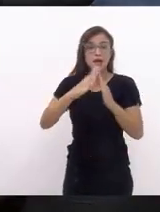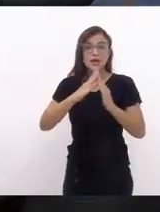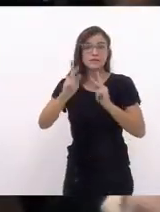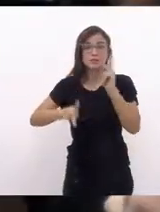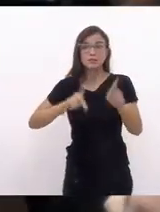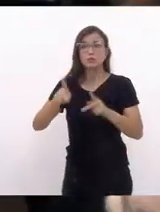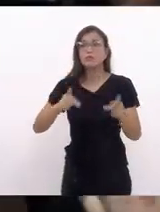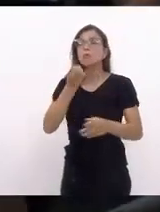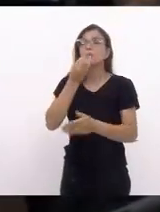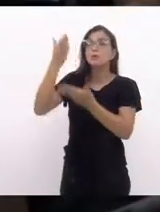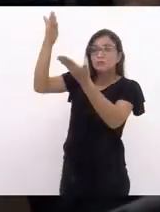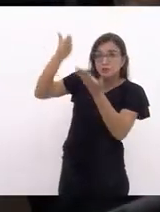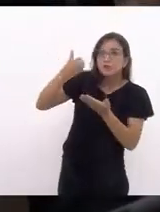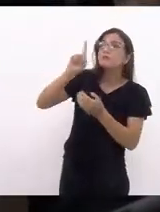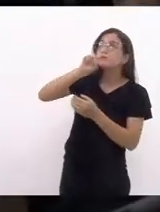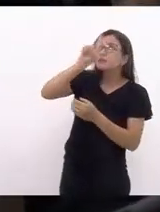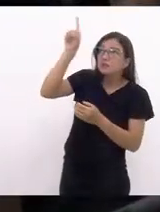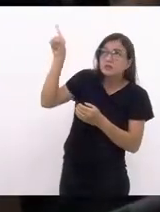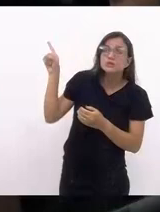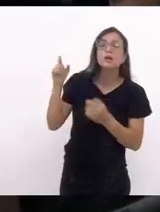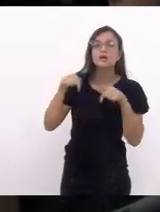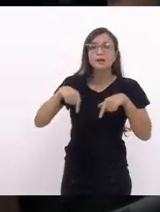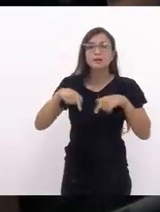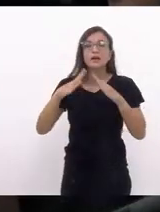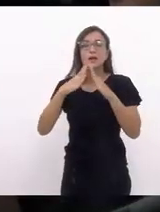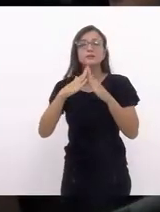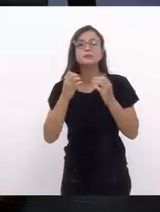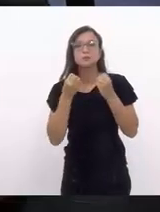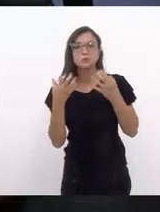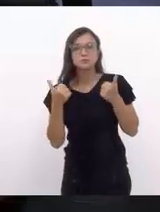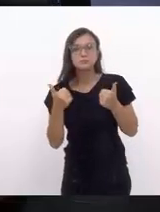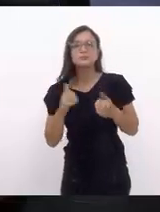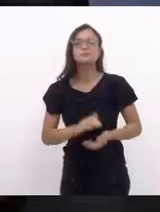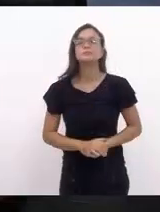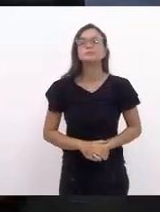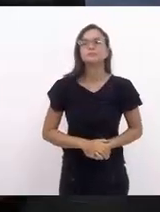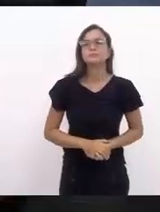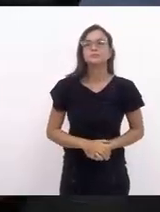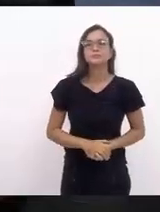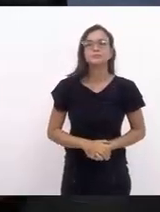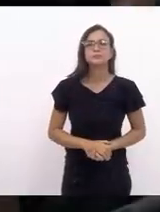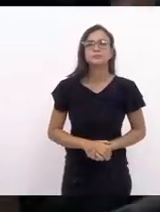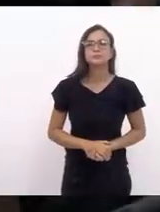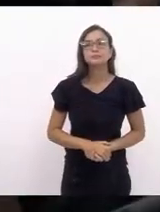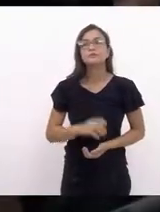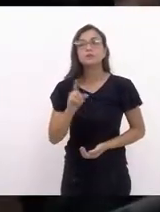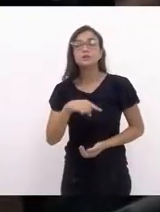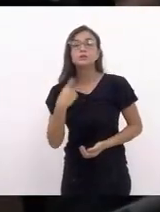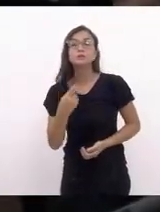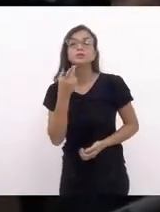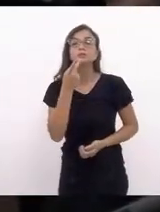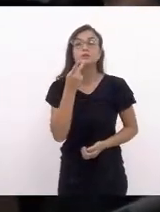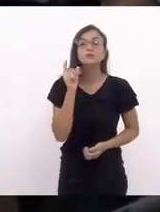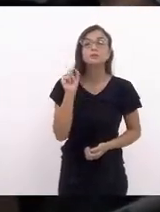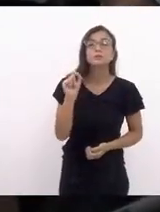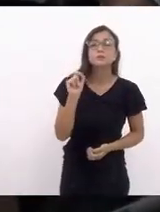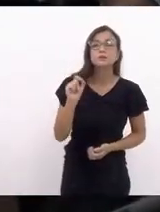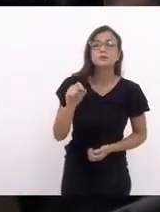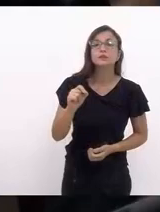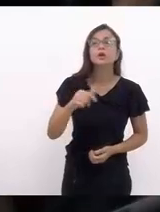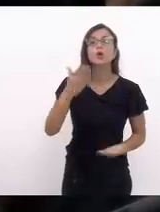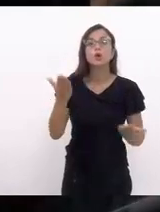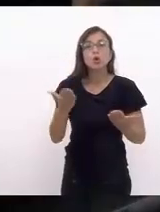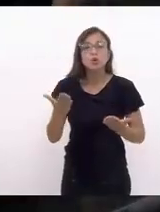Bem vindo a presença de vocês aqui na nossa E aí quer dizer dão satisfação Nossa de votar meus a